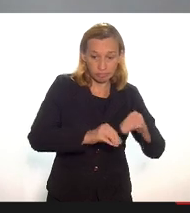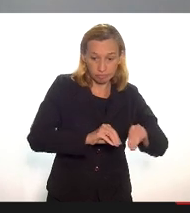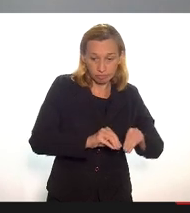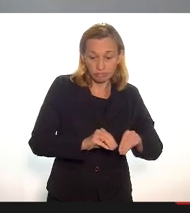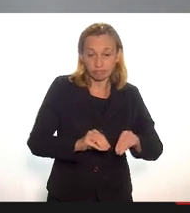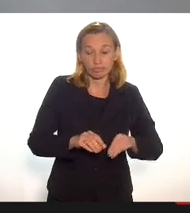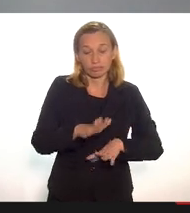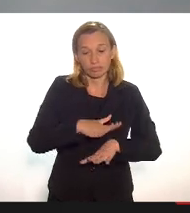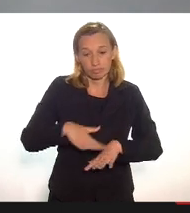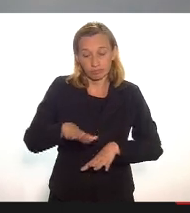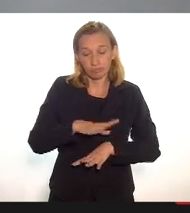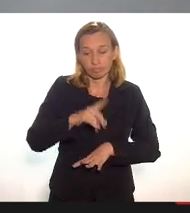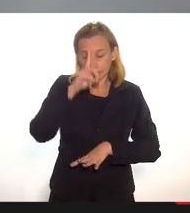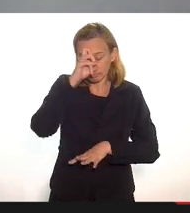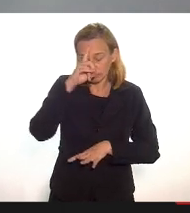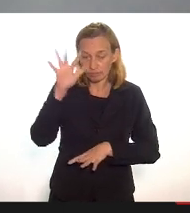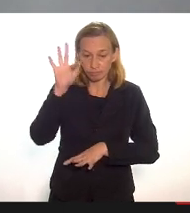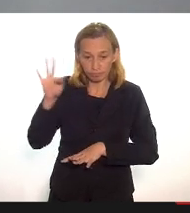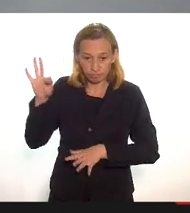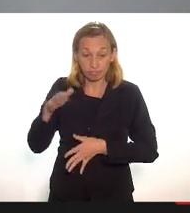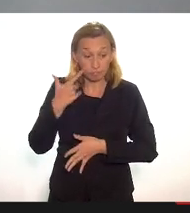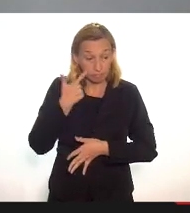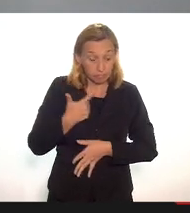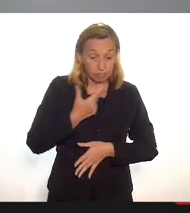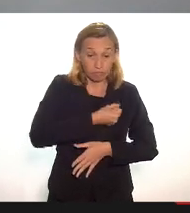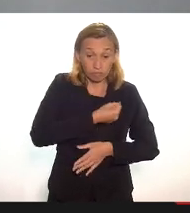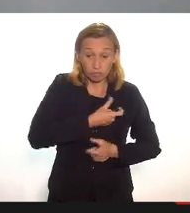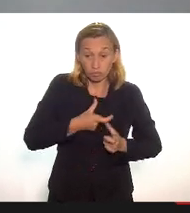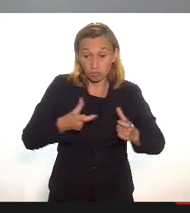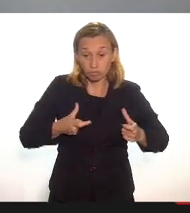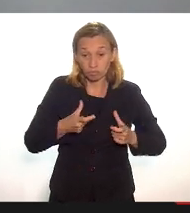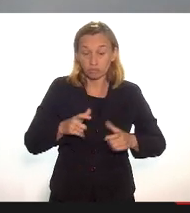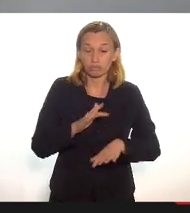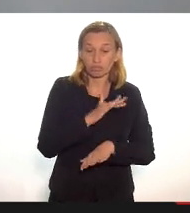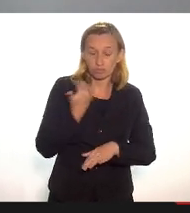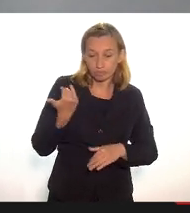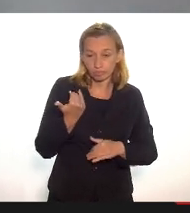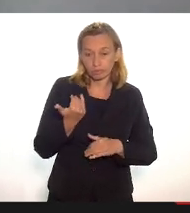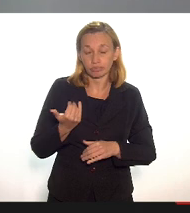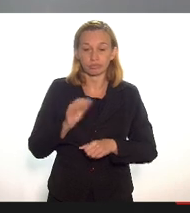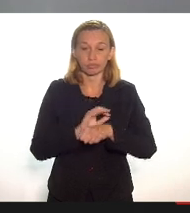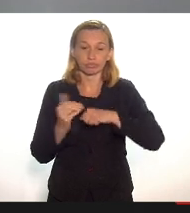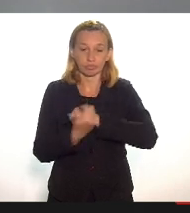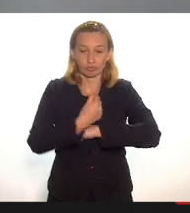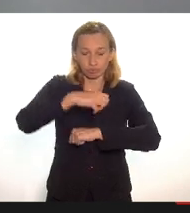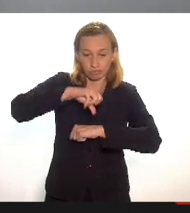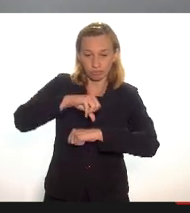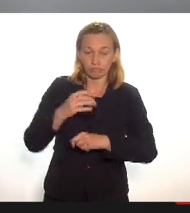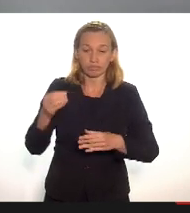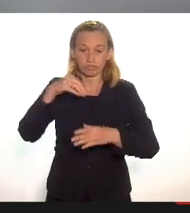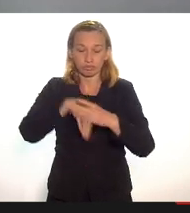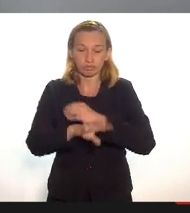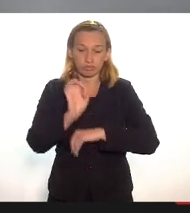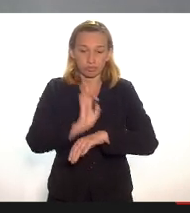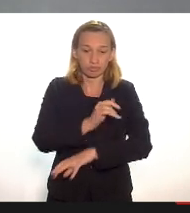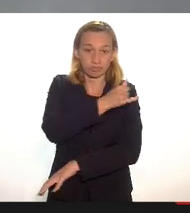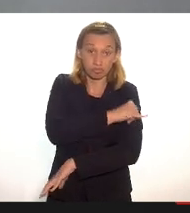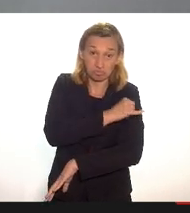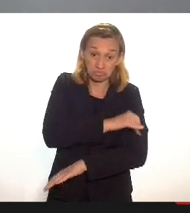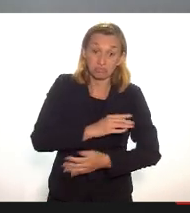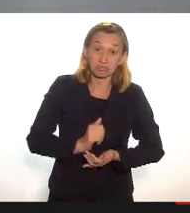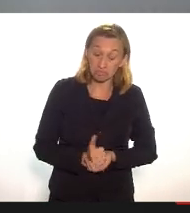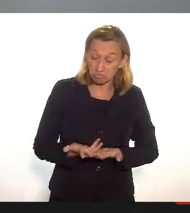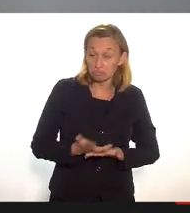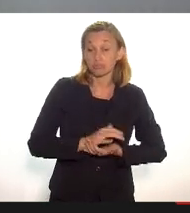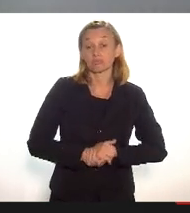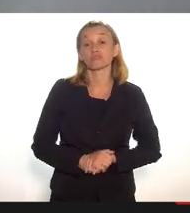unidades federais, né? A gente vê um aumento, né, do número de casos da Covid-19 dentro do estado do Rio de Janeiro, enfim, com uma tendência